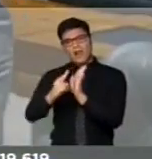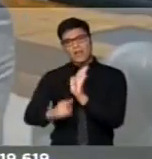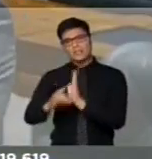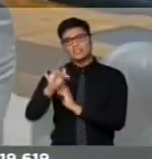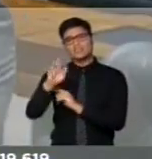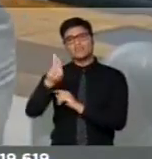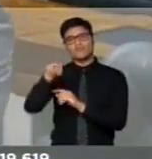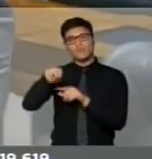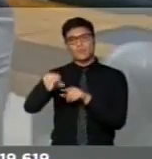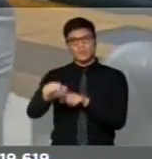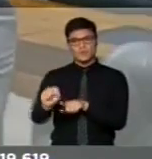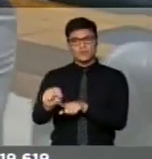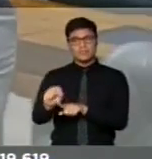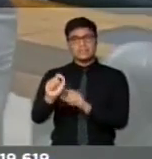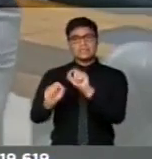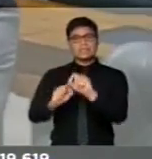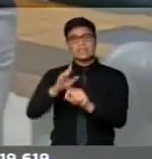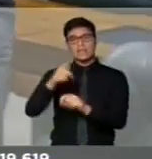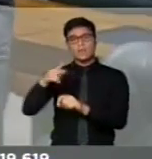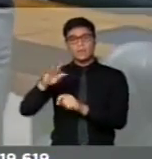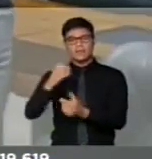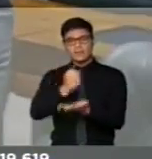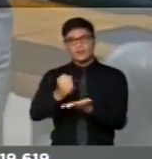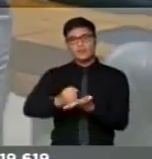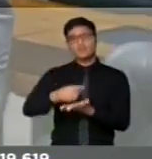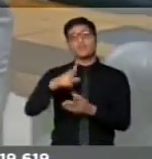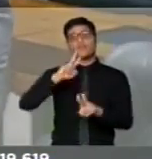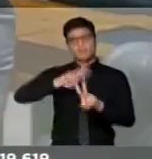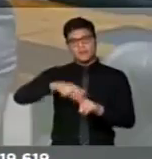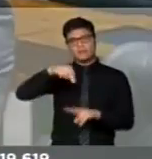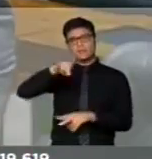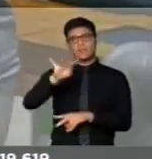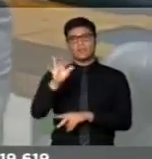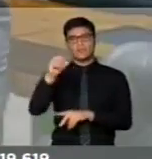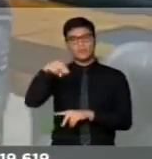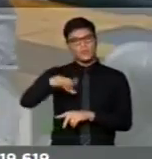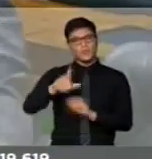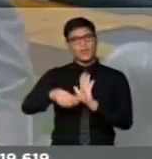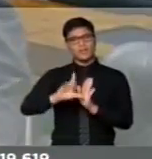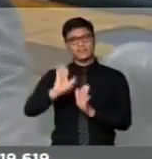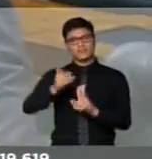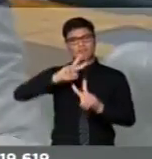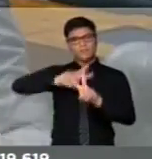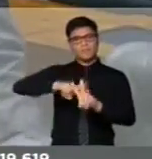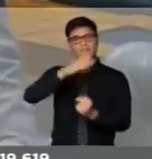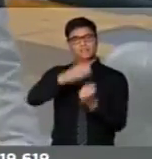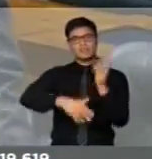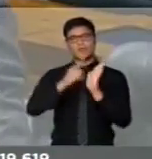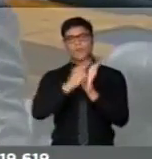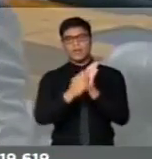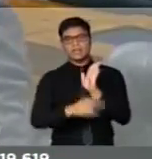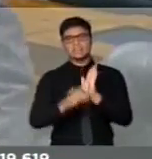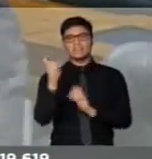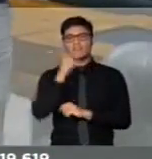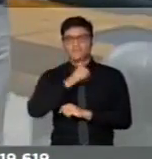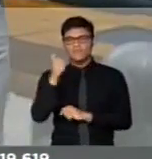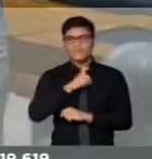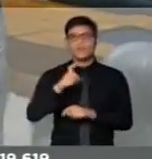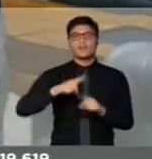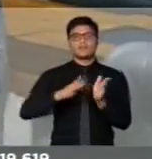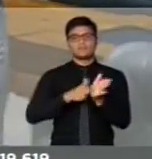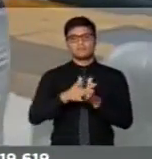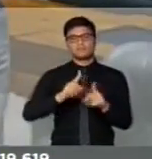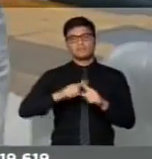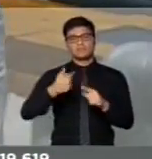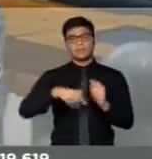PT contratou foi preso. Chama Nilton Monteiro, está em todo lugar, foi preso. Porque criou uma lista falsa para acusar Aécio e outros. Depois,